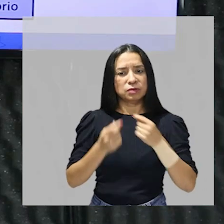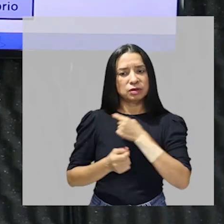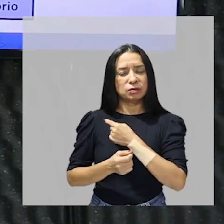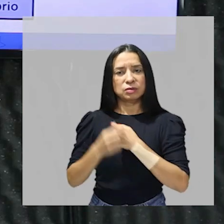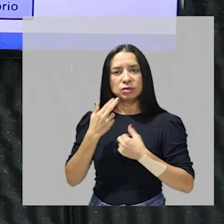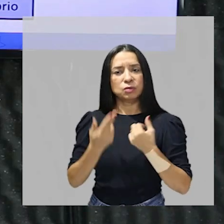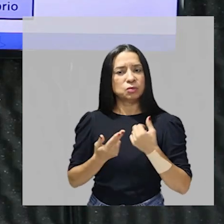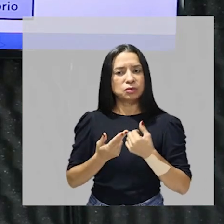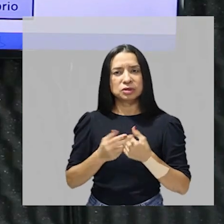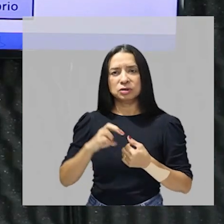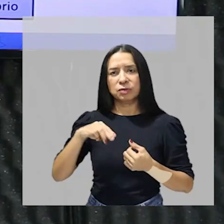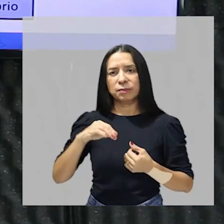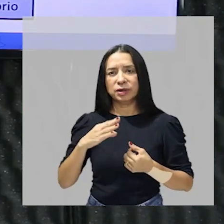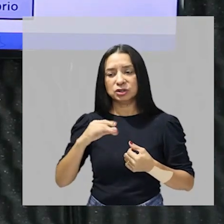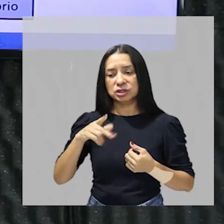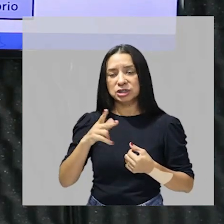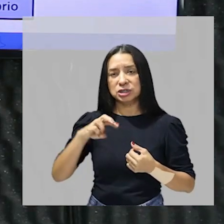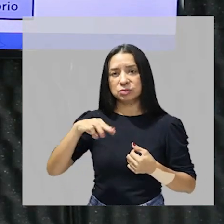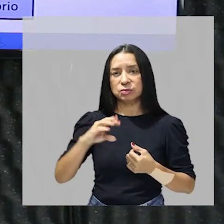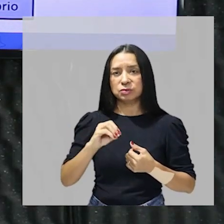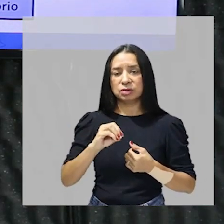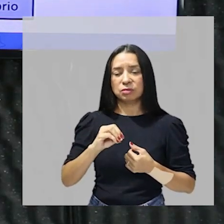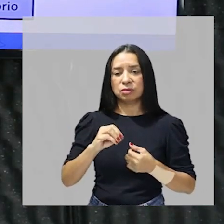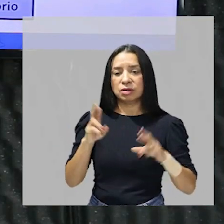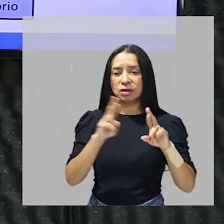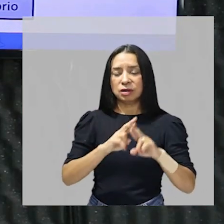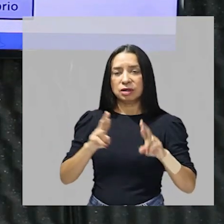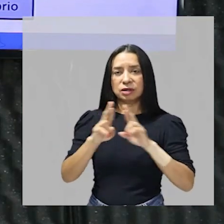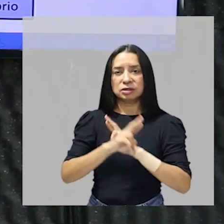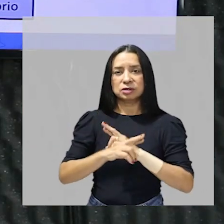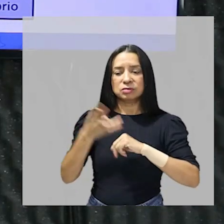nada disso. Eu vou falar em relação àquelas